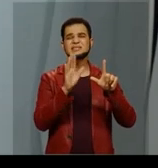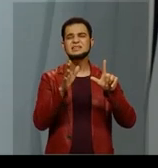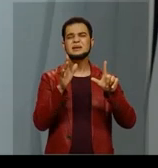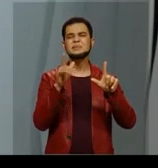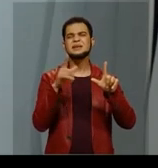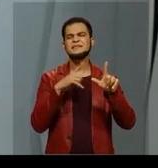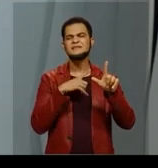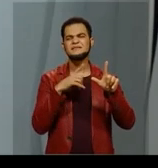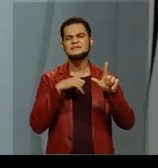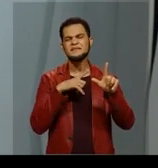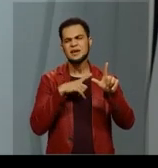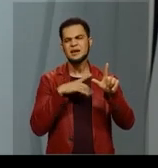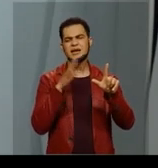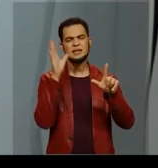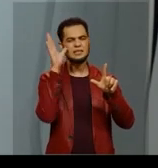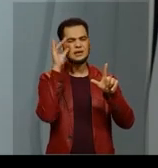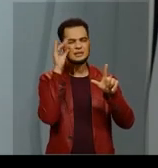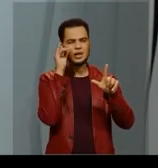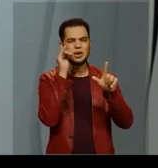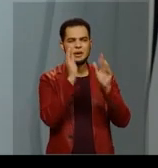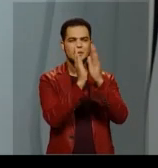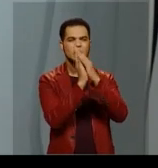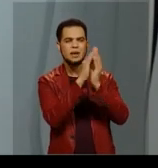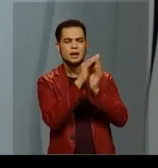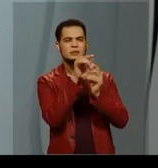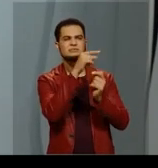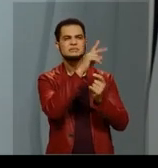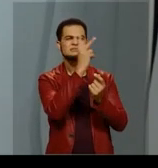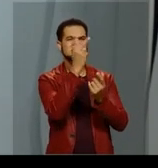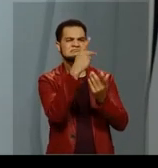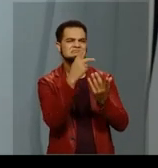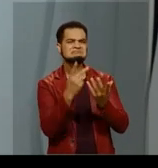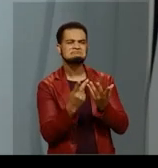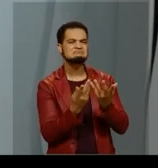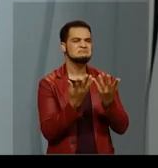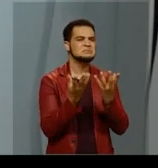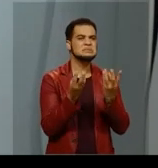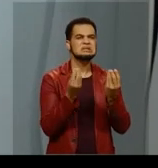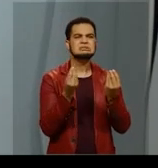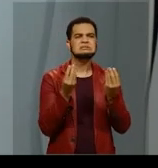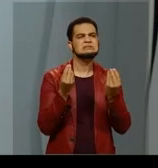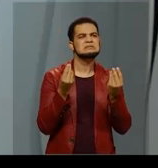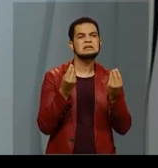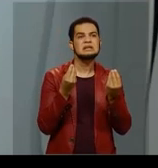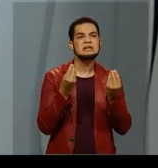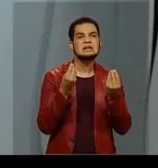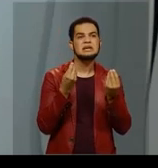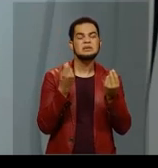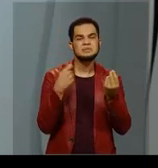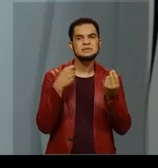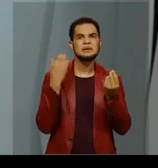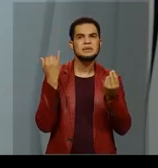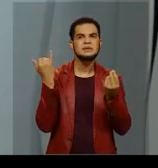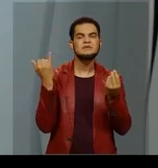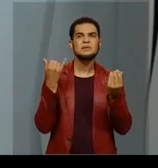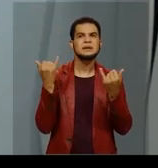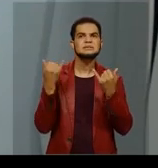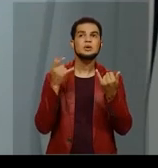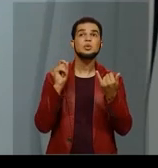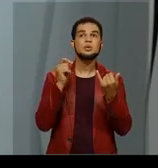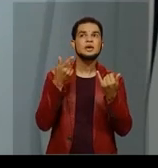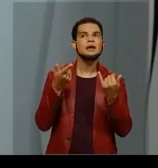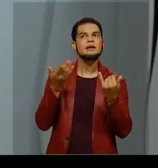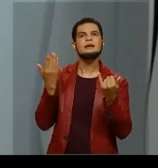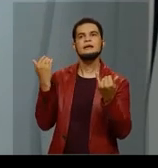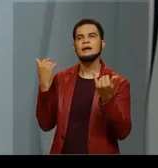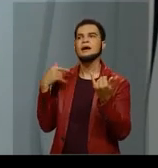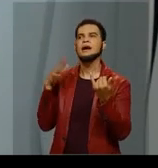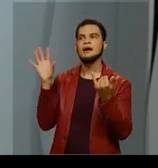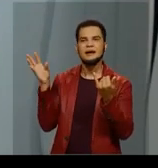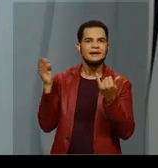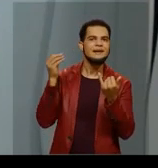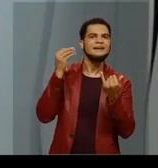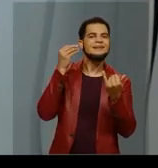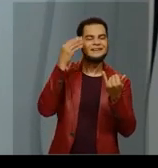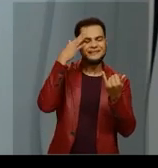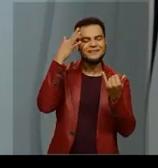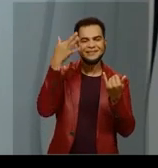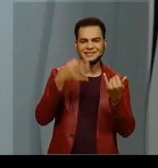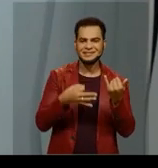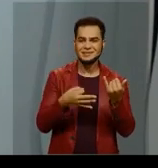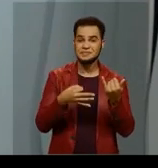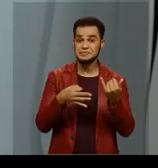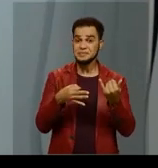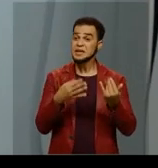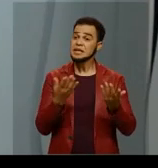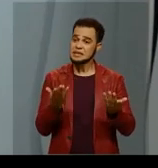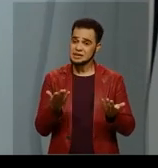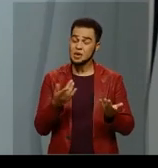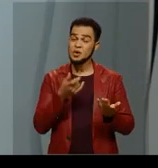alguma coisa. Eu acho, por exemplo, a gente que está mexendo com língua inglesa, às vezes difícil entender, porque é